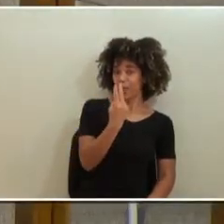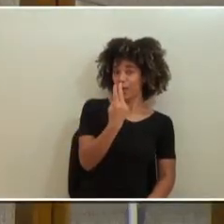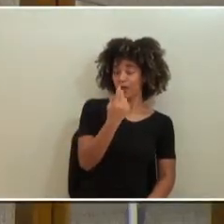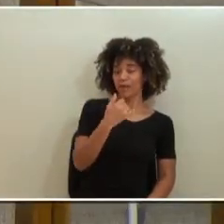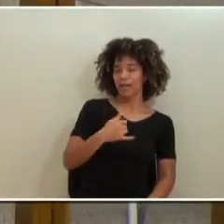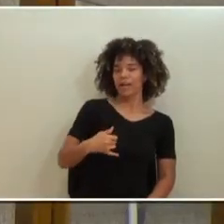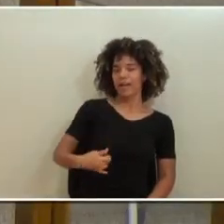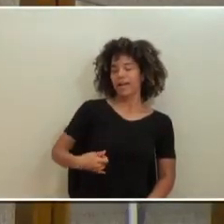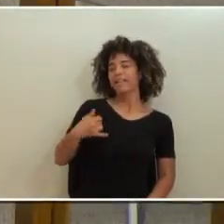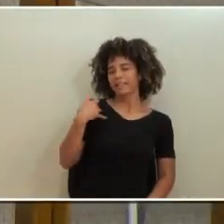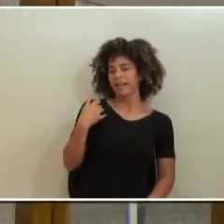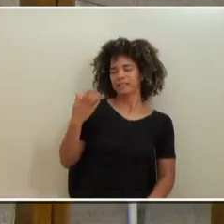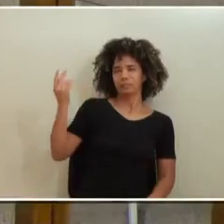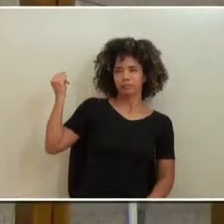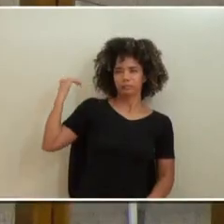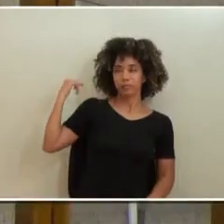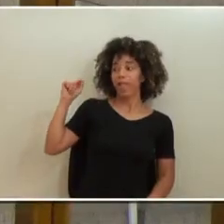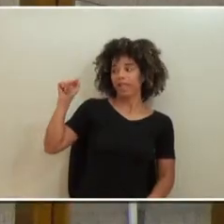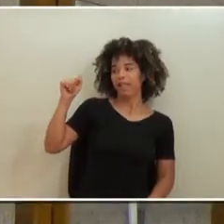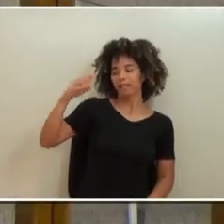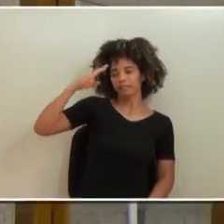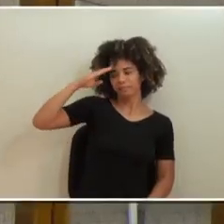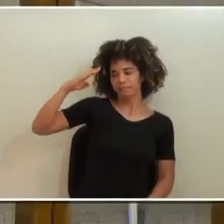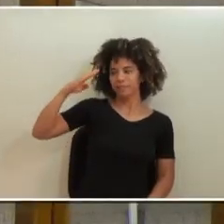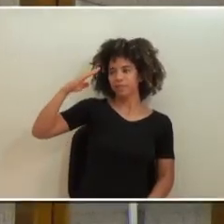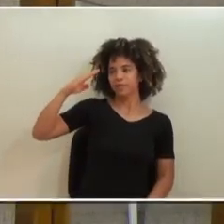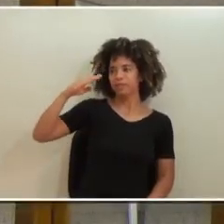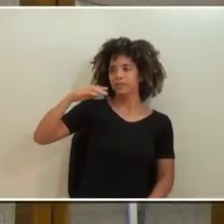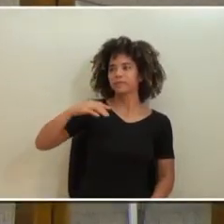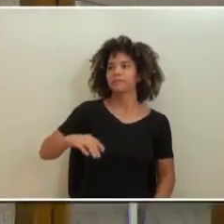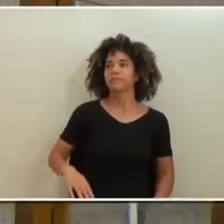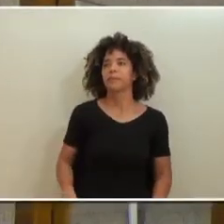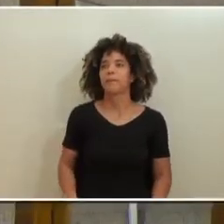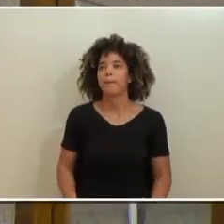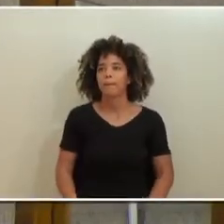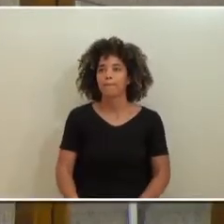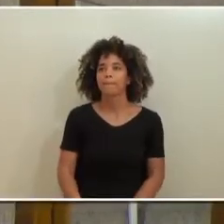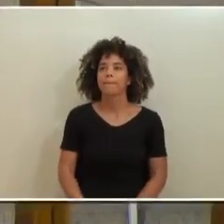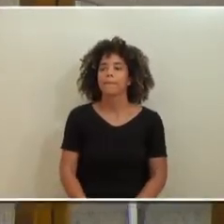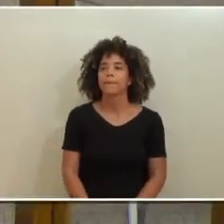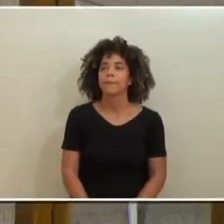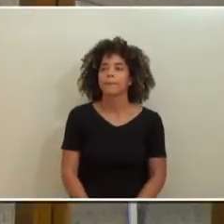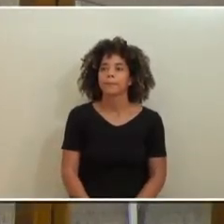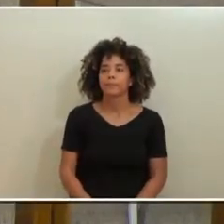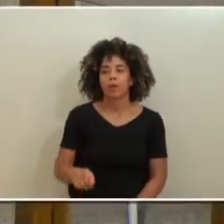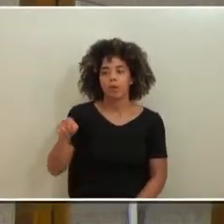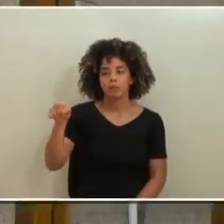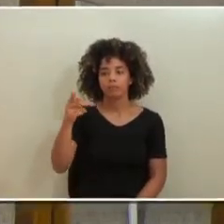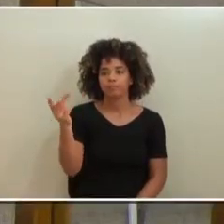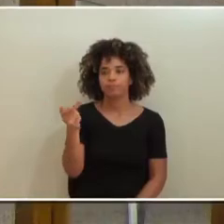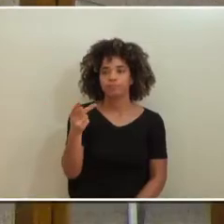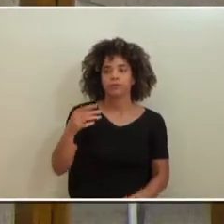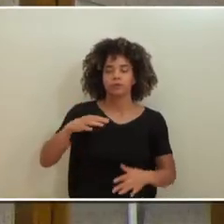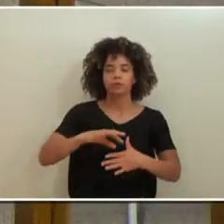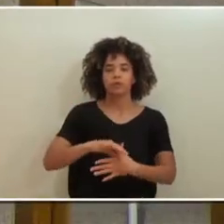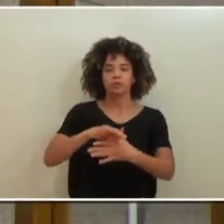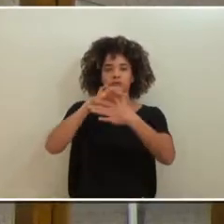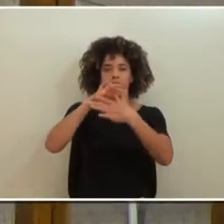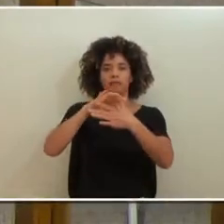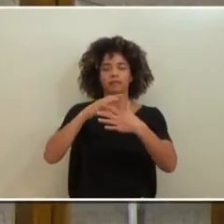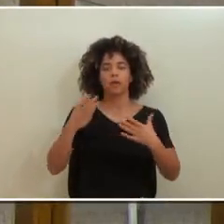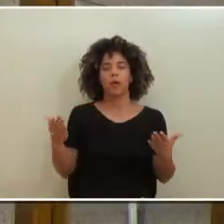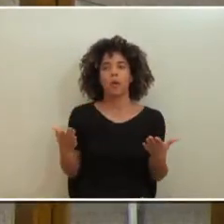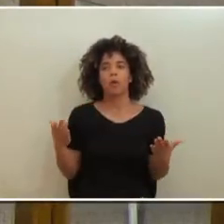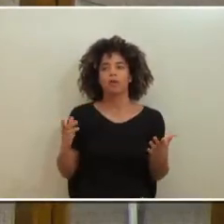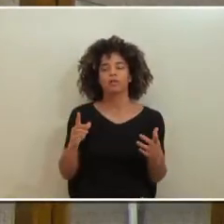pegando esse desprendimento, essa abnegação dos nossos chefes aqui, que a gente homenageia o